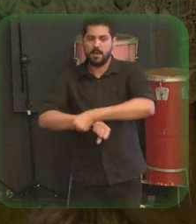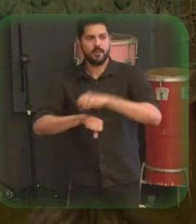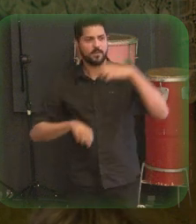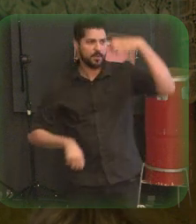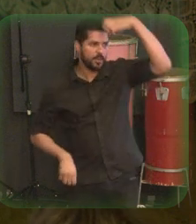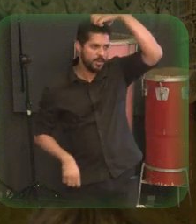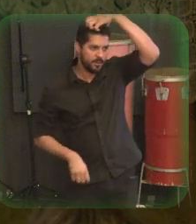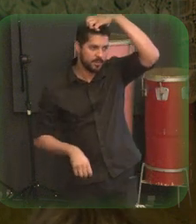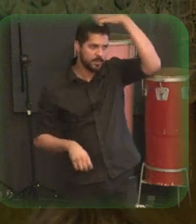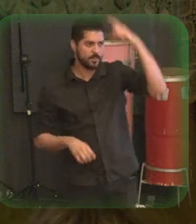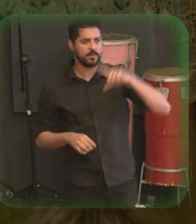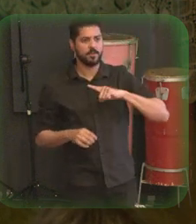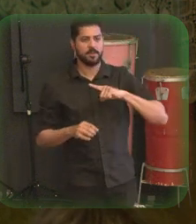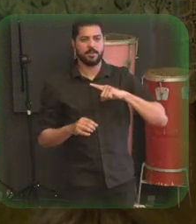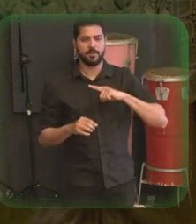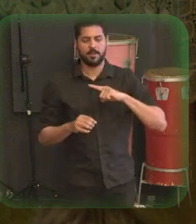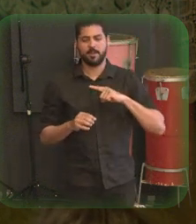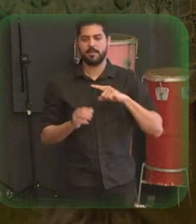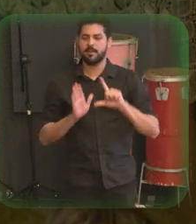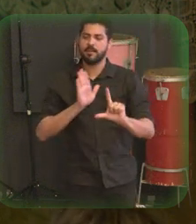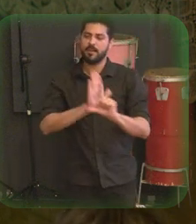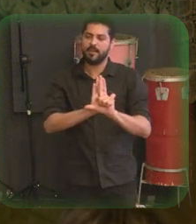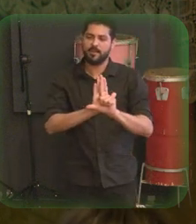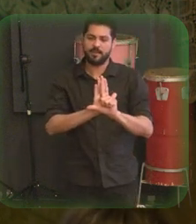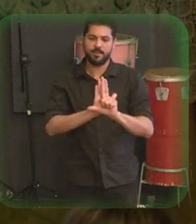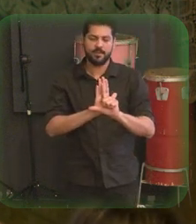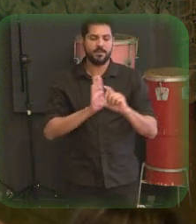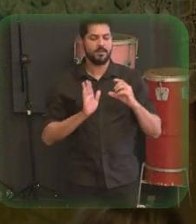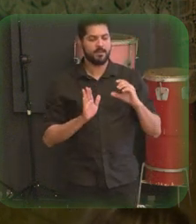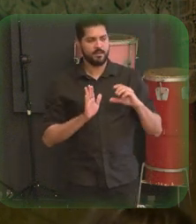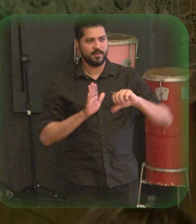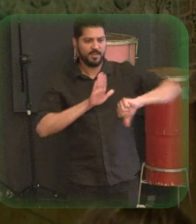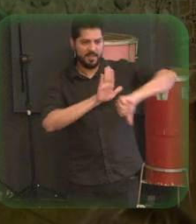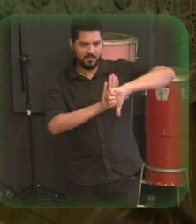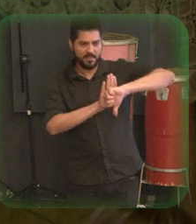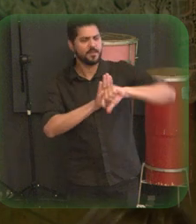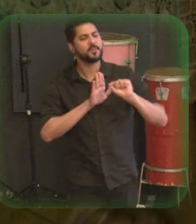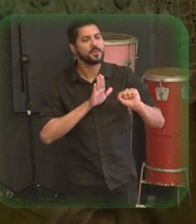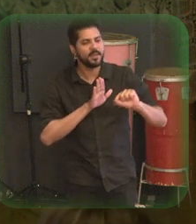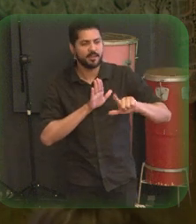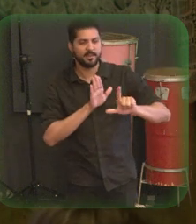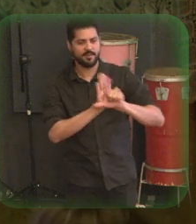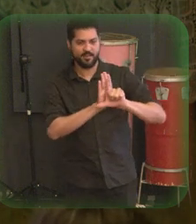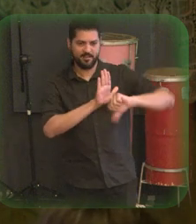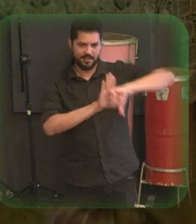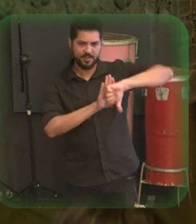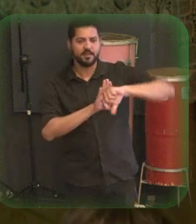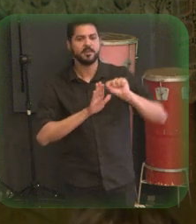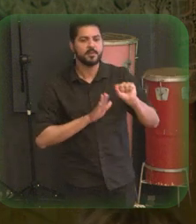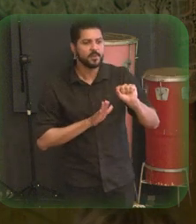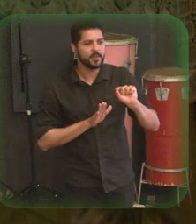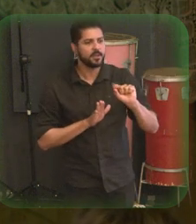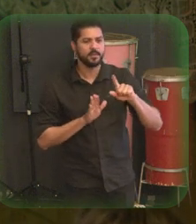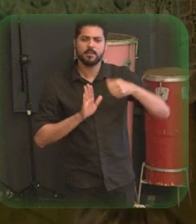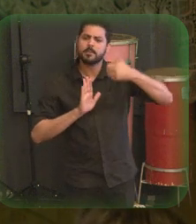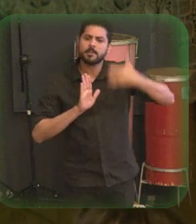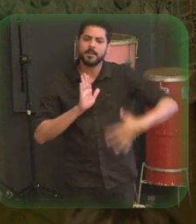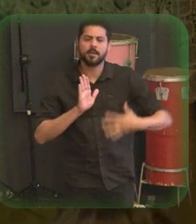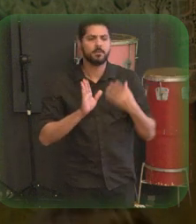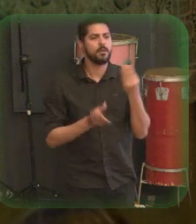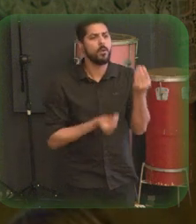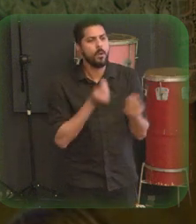O código criminal. O que tinha no código criminal? O código criminal, ele tratava, falava sobre